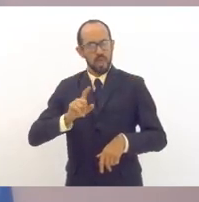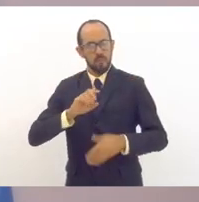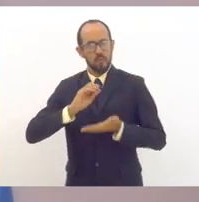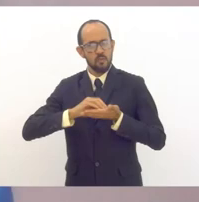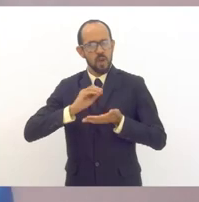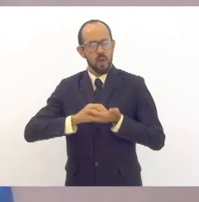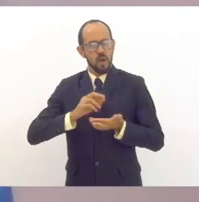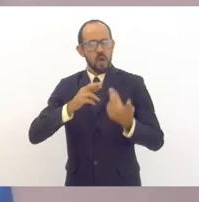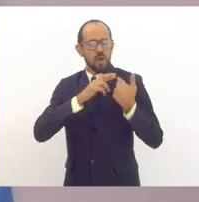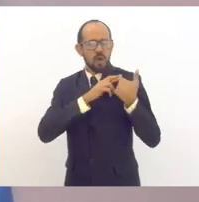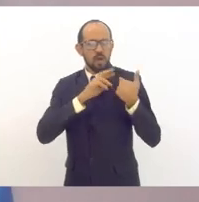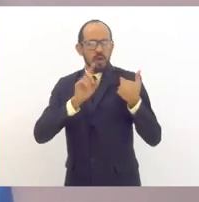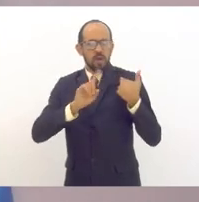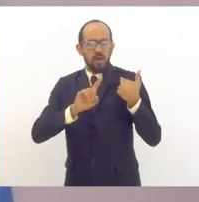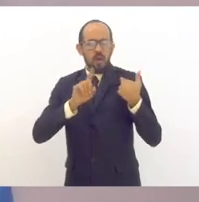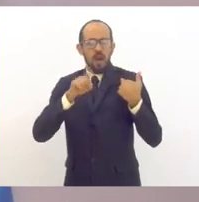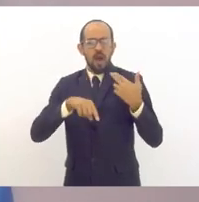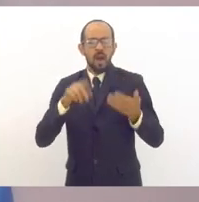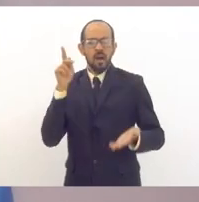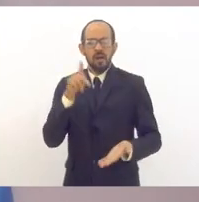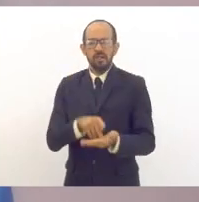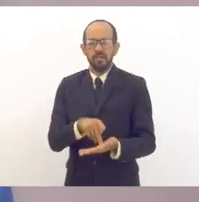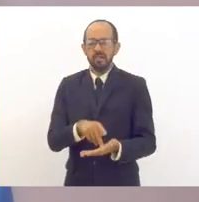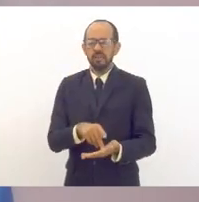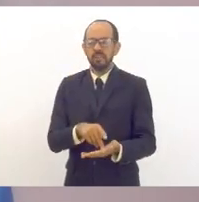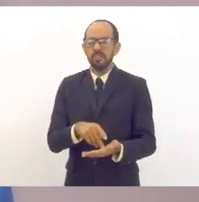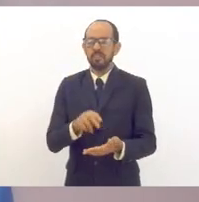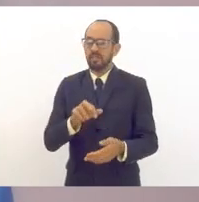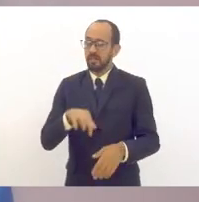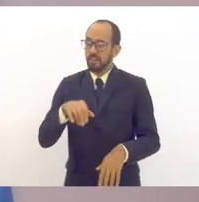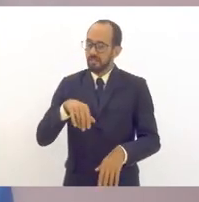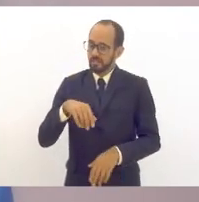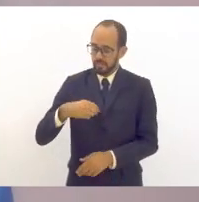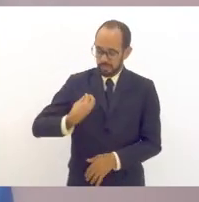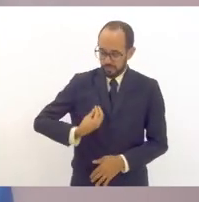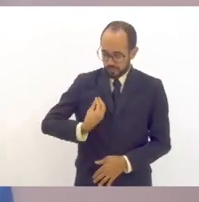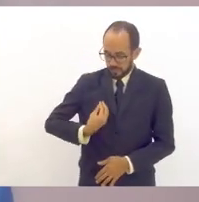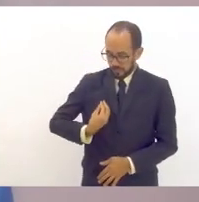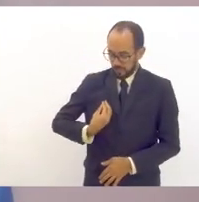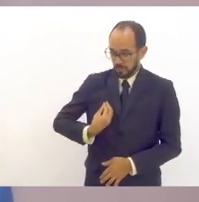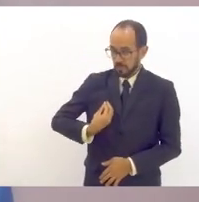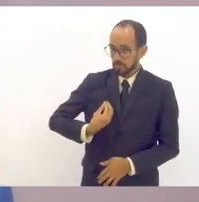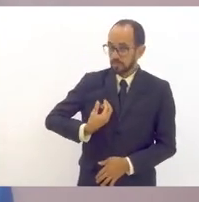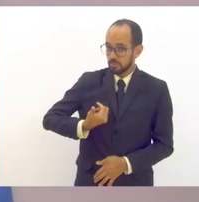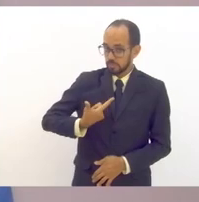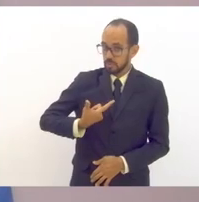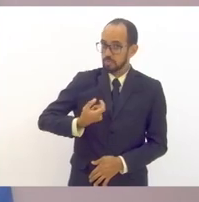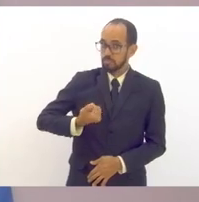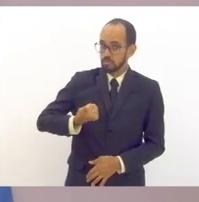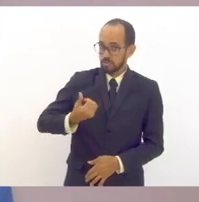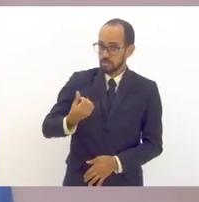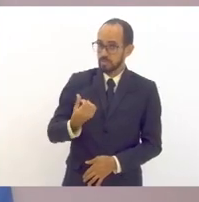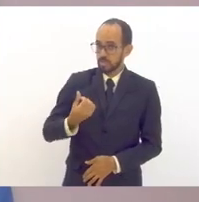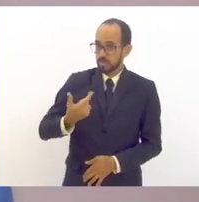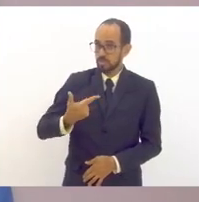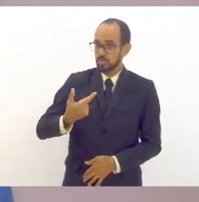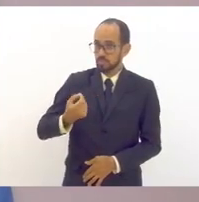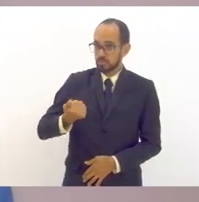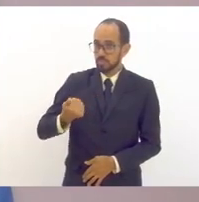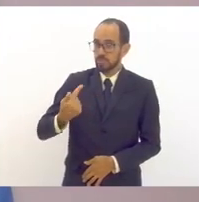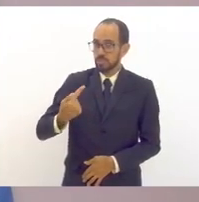é fato quem conviveu aqui 16 17 sabe que eu tô dizendo